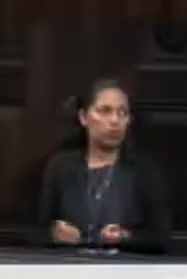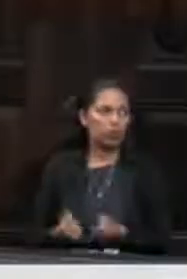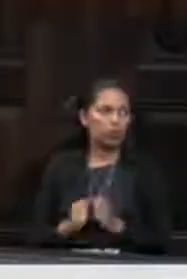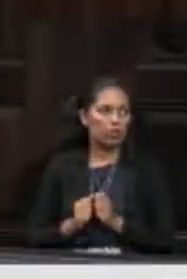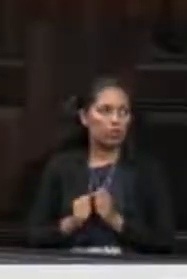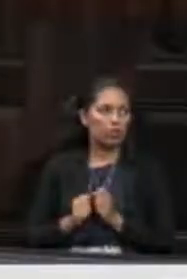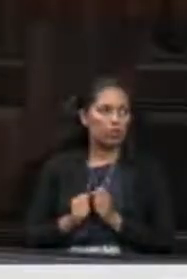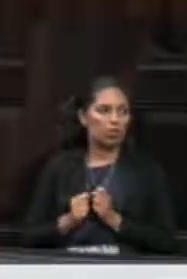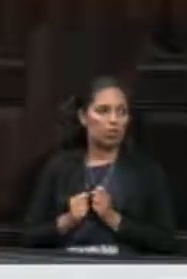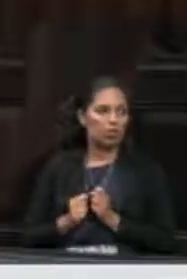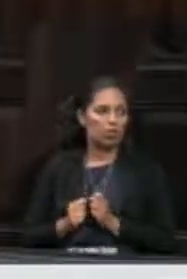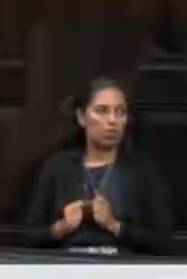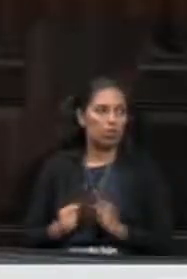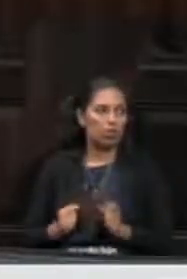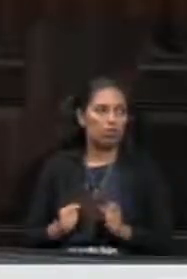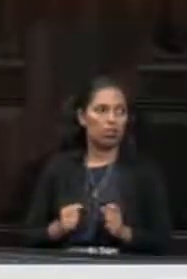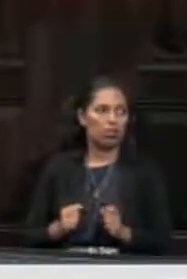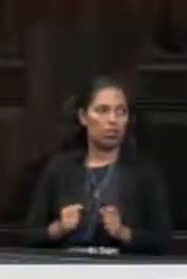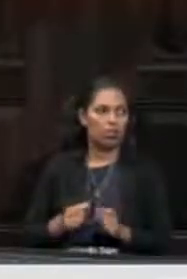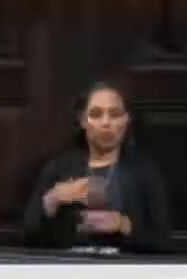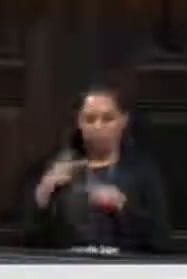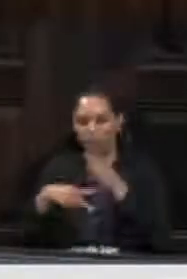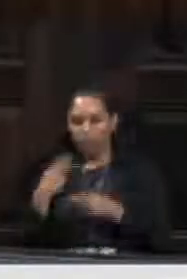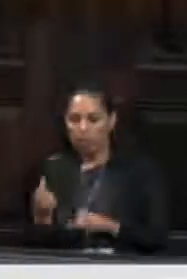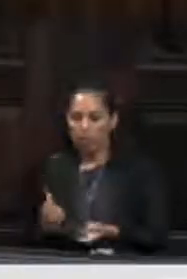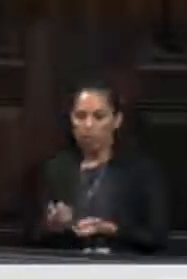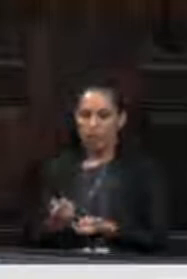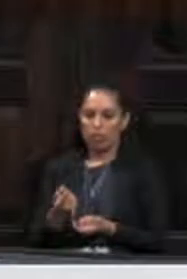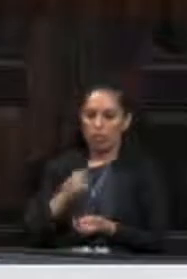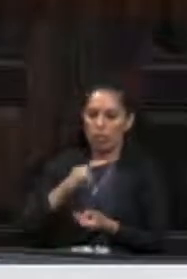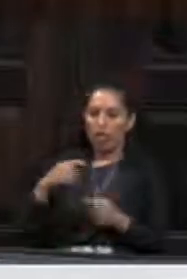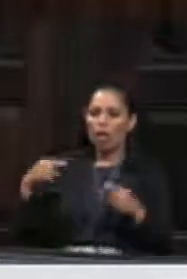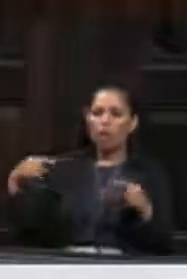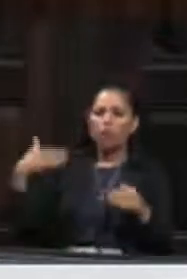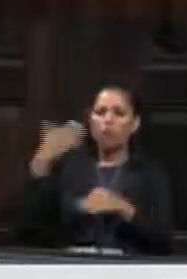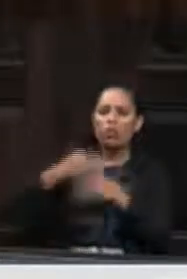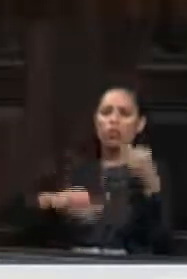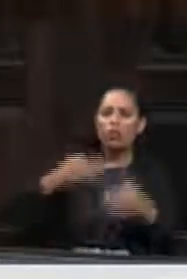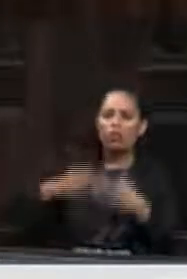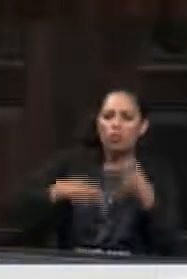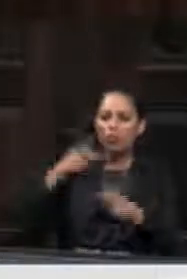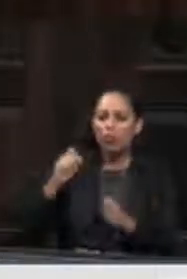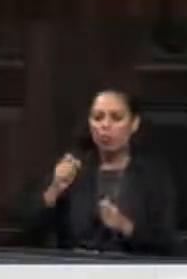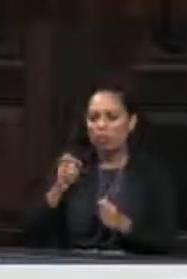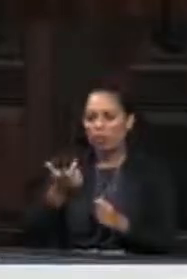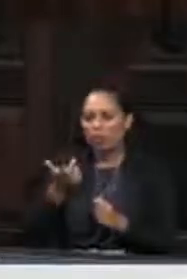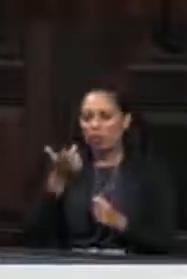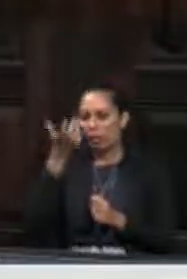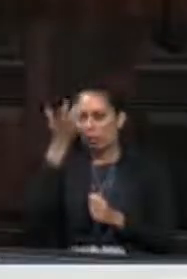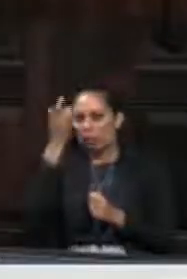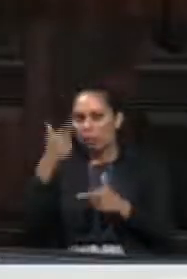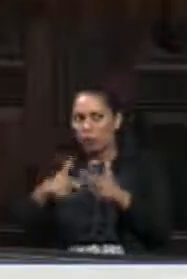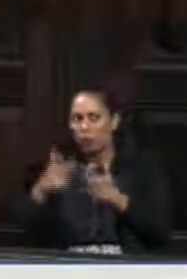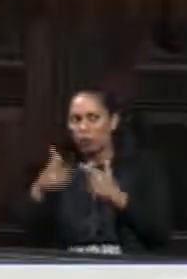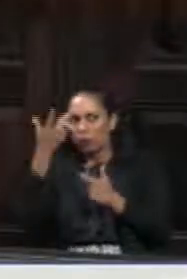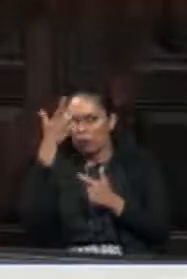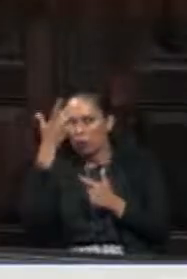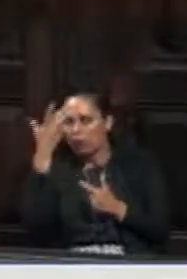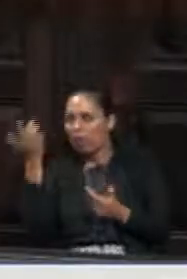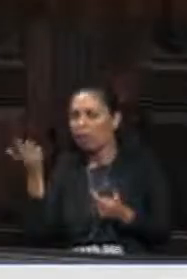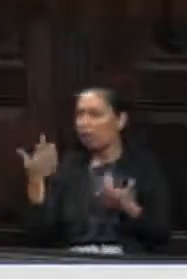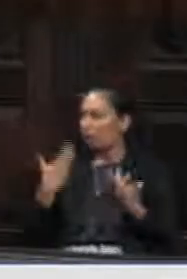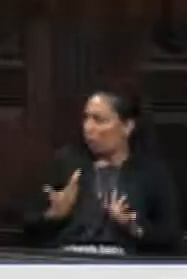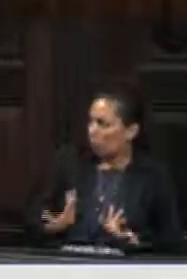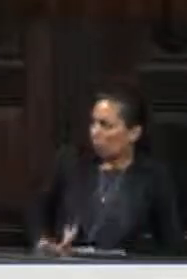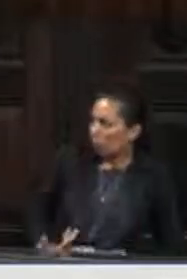morais, emocionais, físicos, através das leis penais em